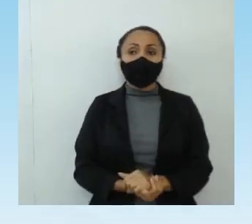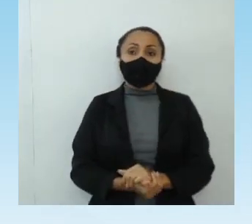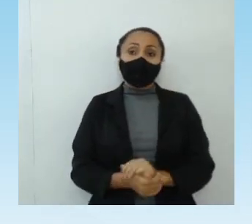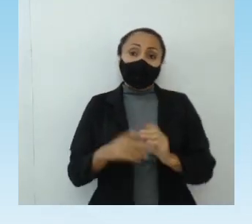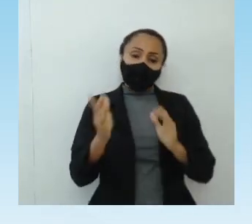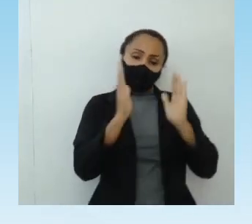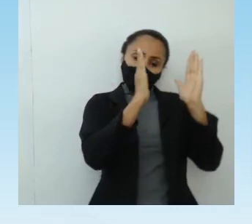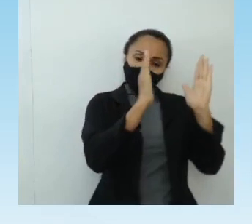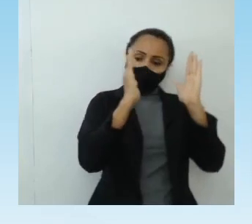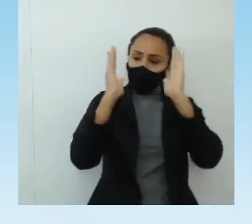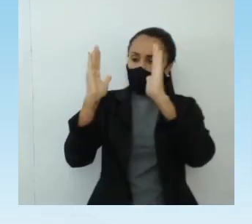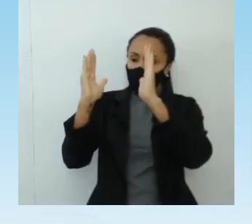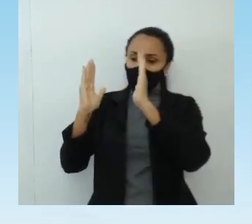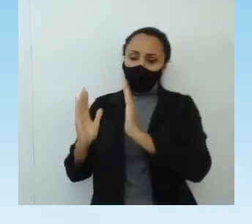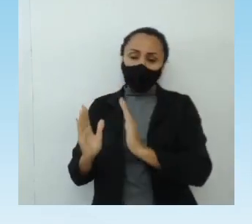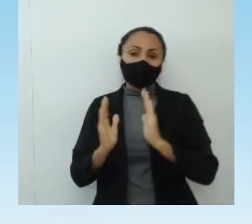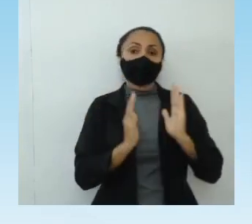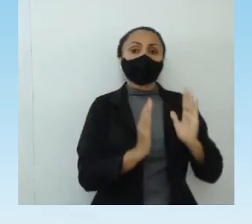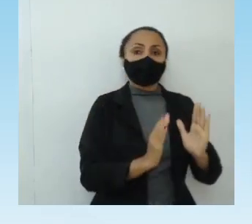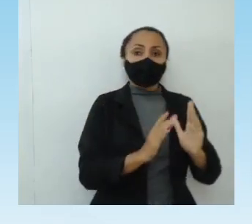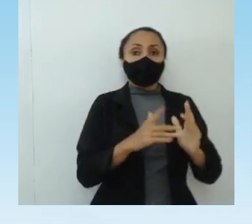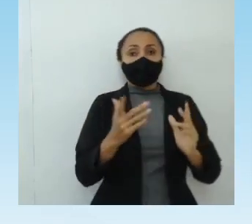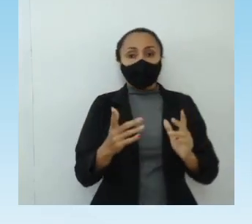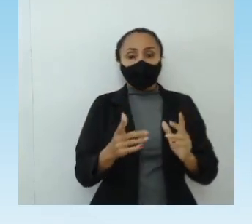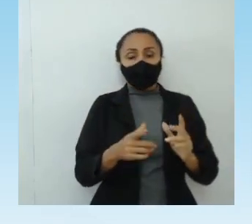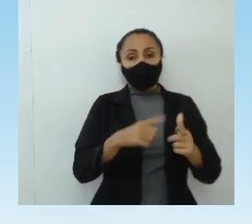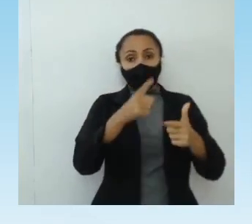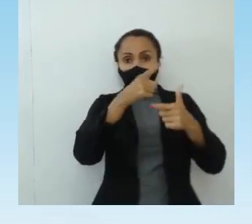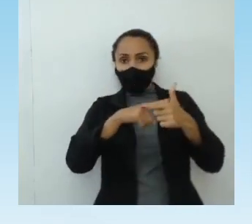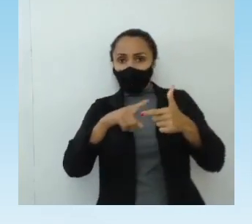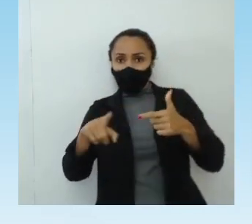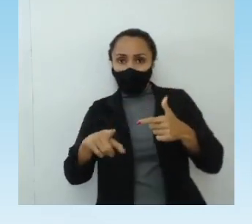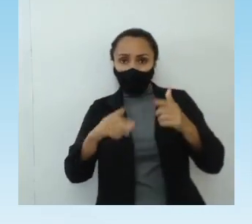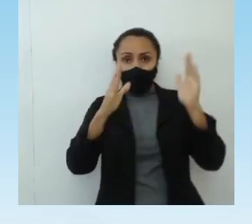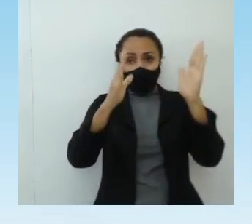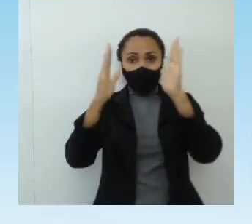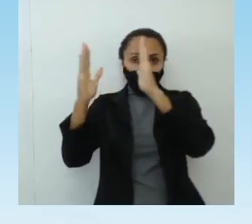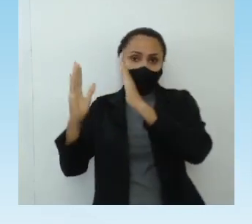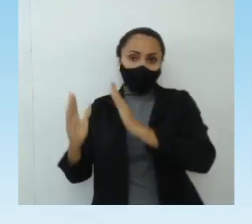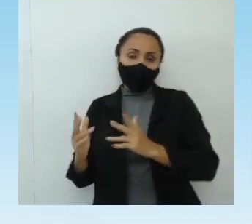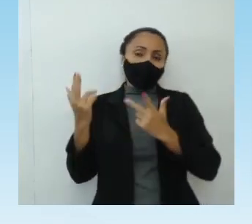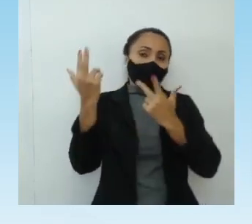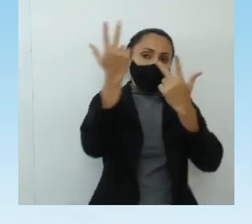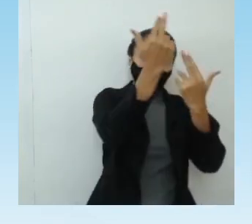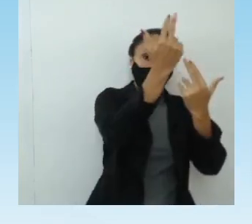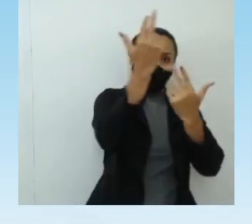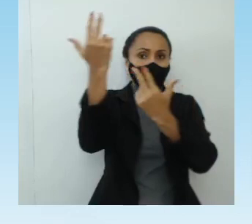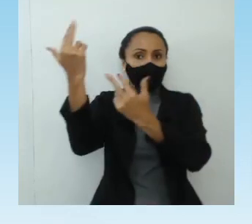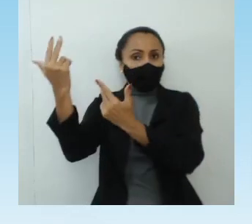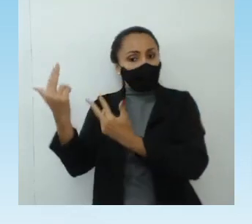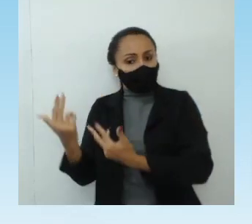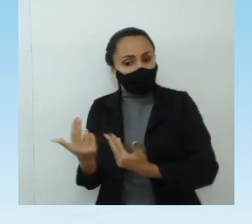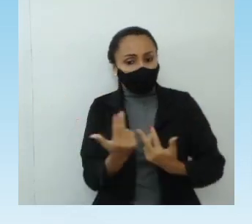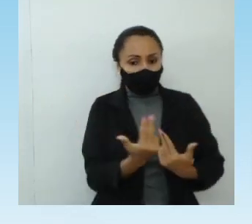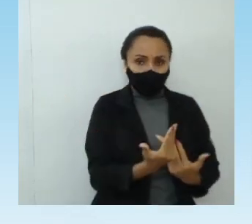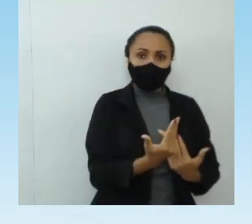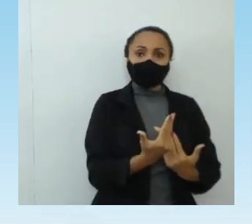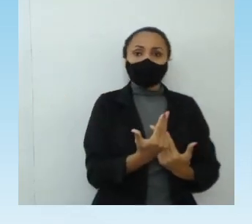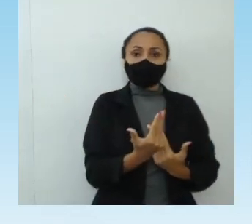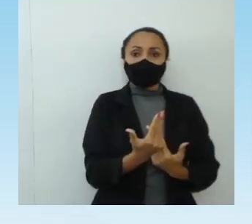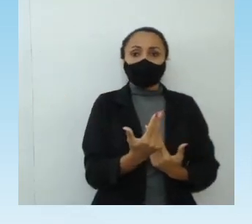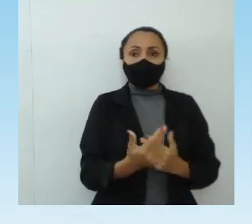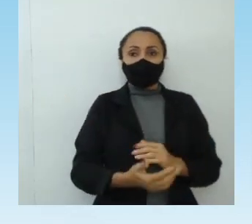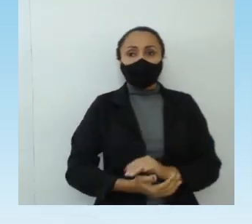partes na mediatriz, quando eu divido ao meio, elas sejam semelhantes, tá? Então, na simetria,